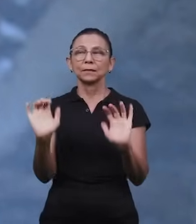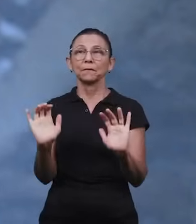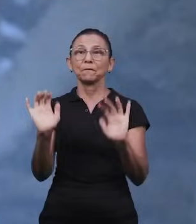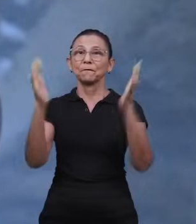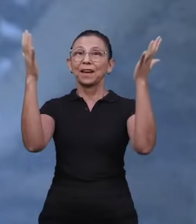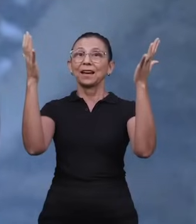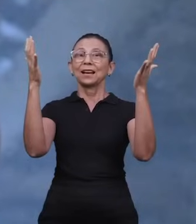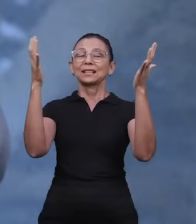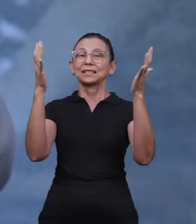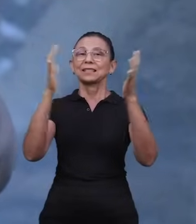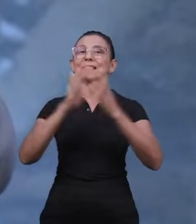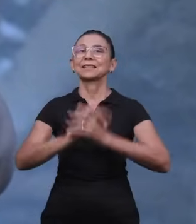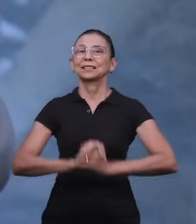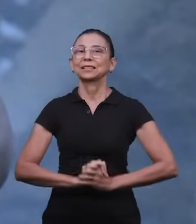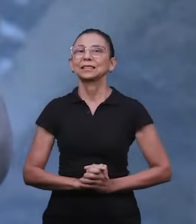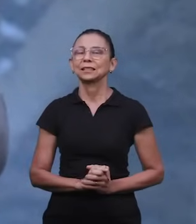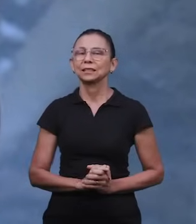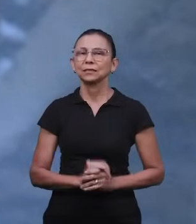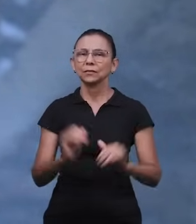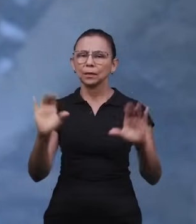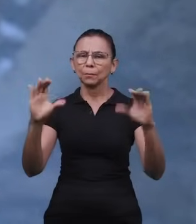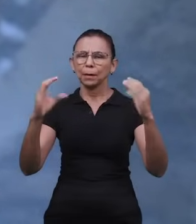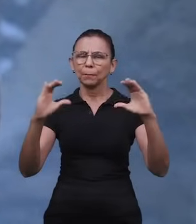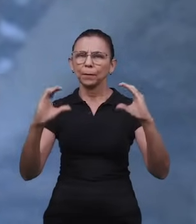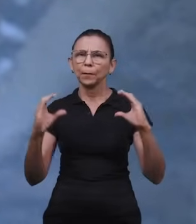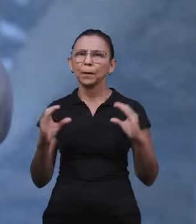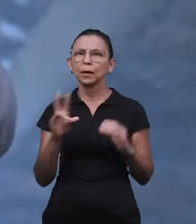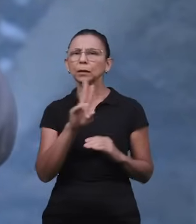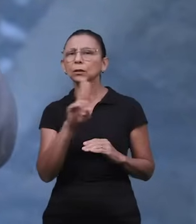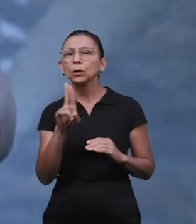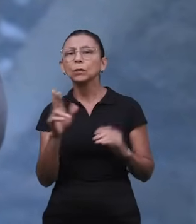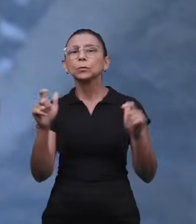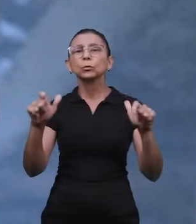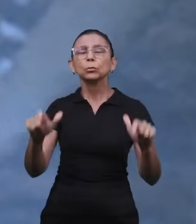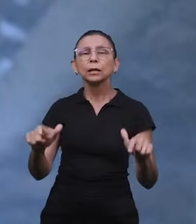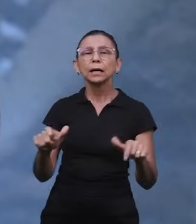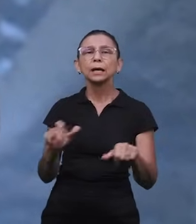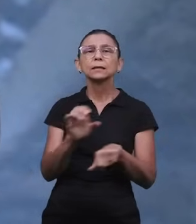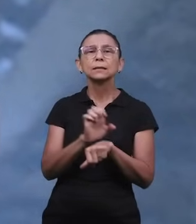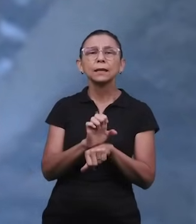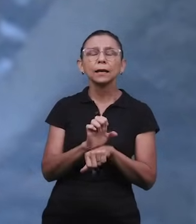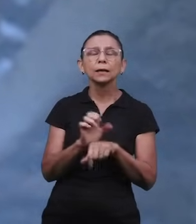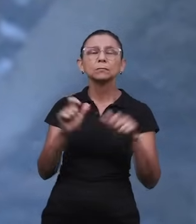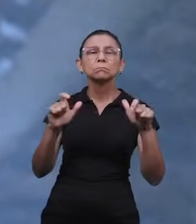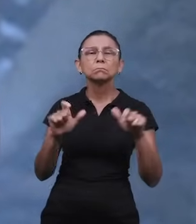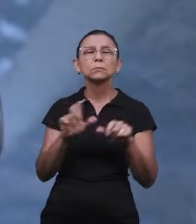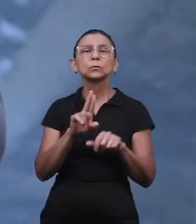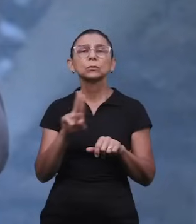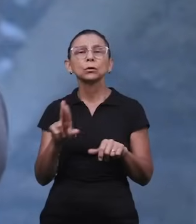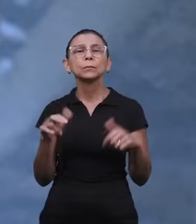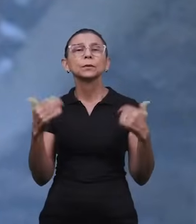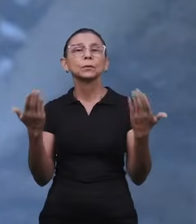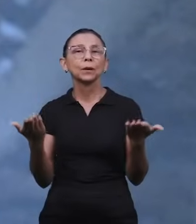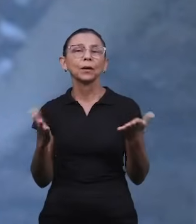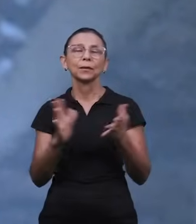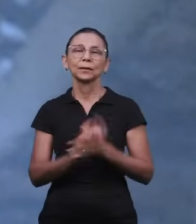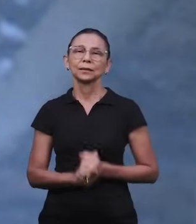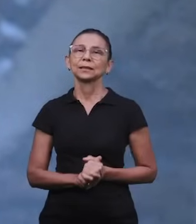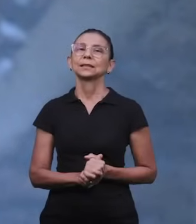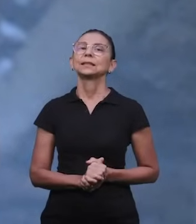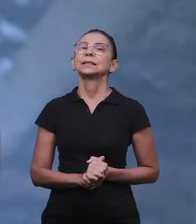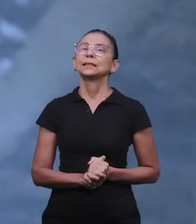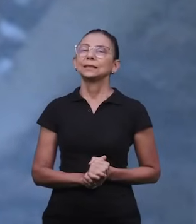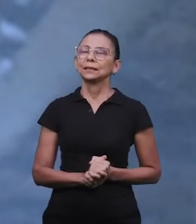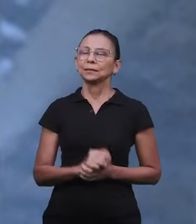você fizer lá um comentário, fala seu nome, de onde você é. Isso já é suficiente. Isso vai dar ainda mais